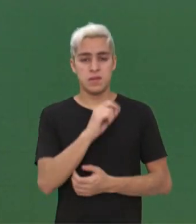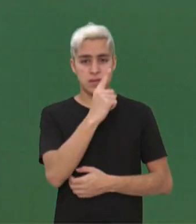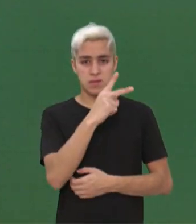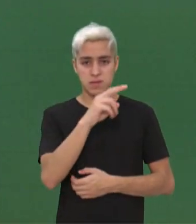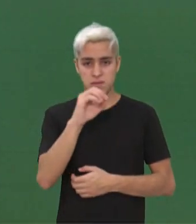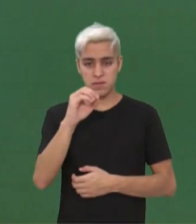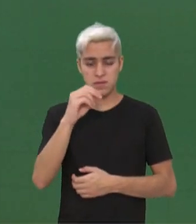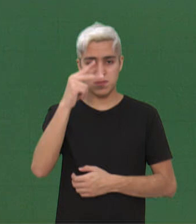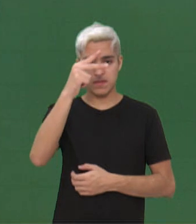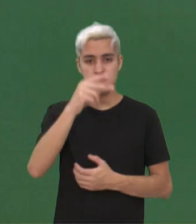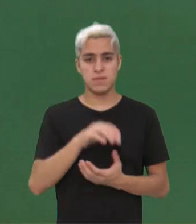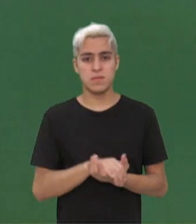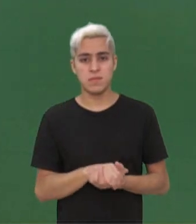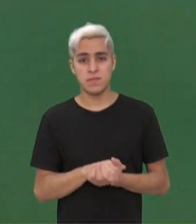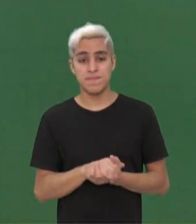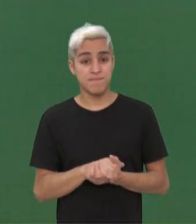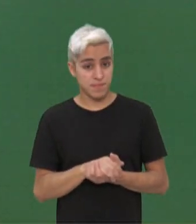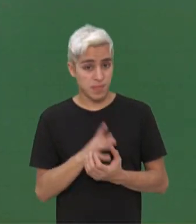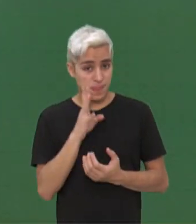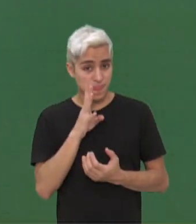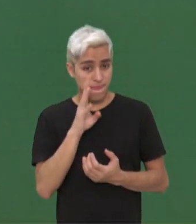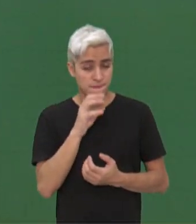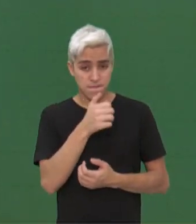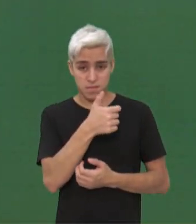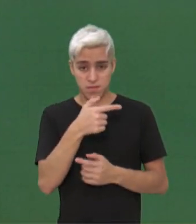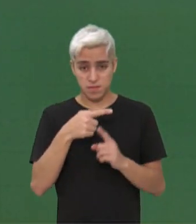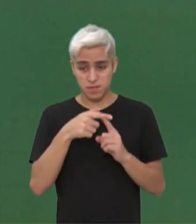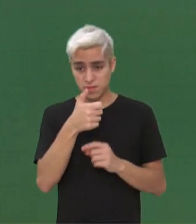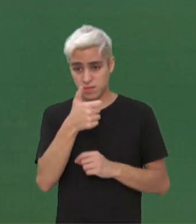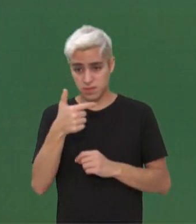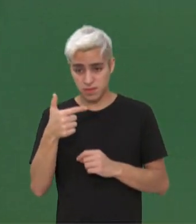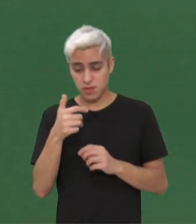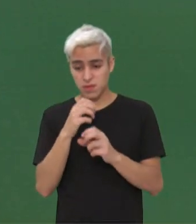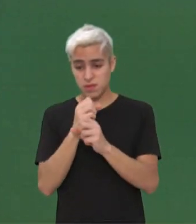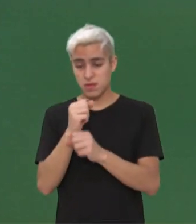120 ao quadrado, olha que legal, 12 vezes 12,